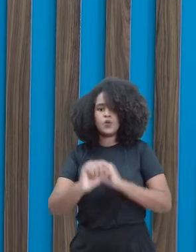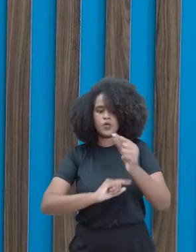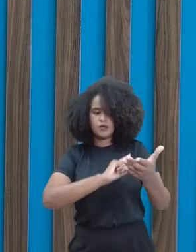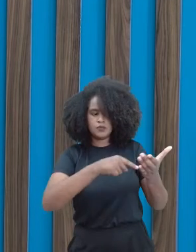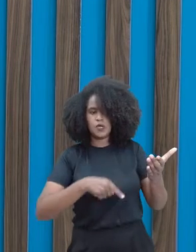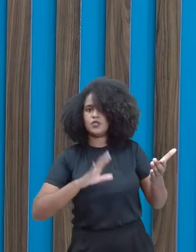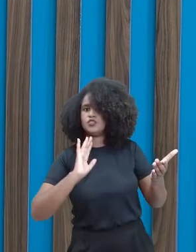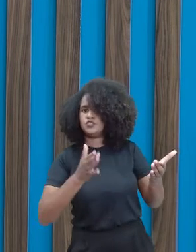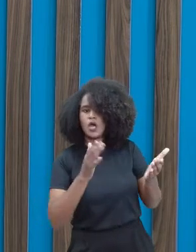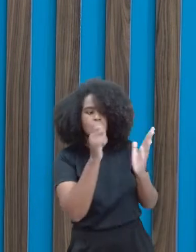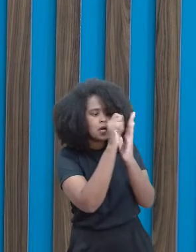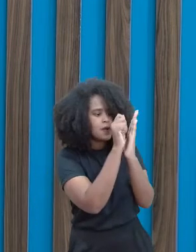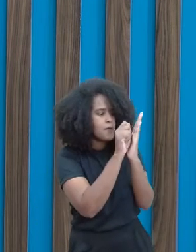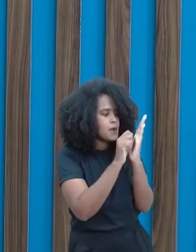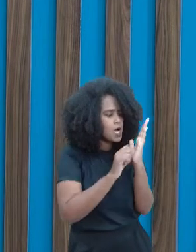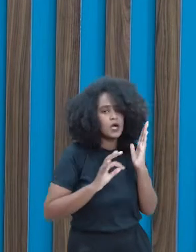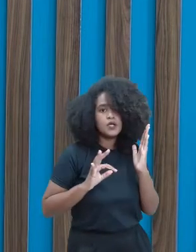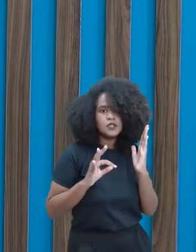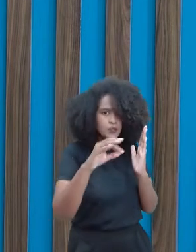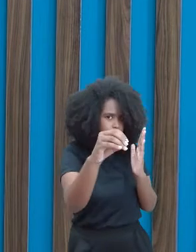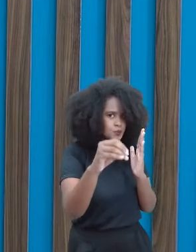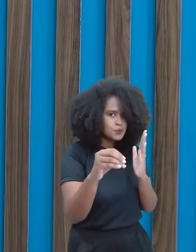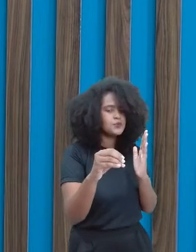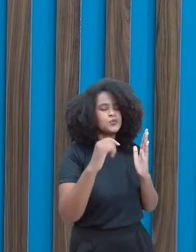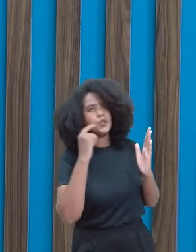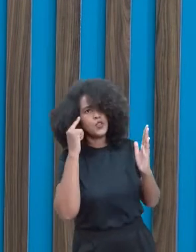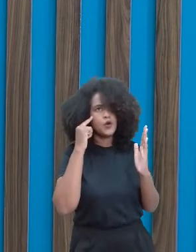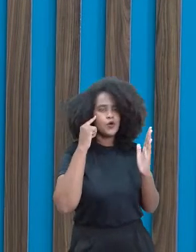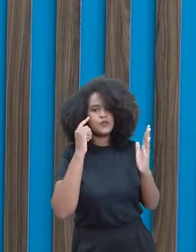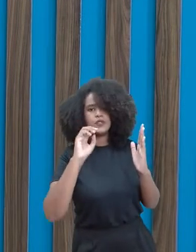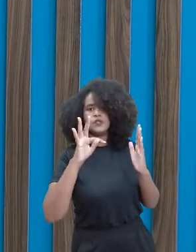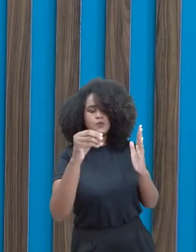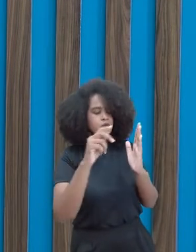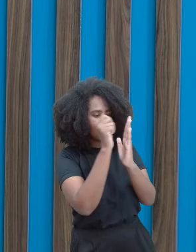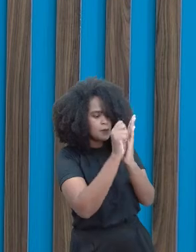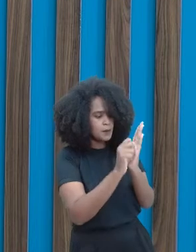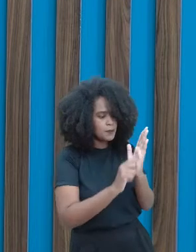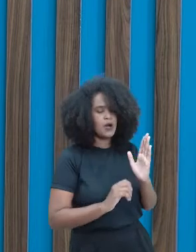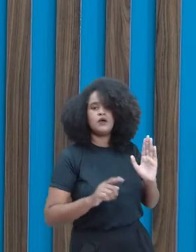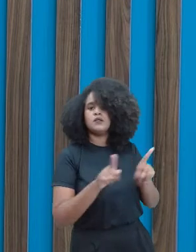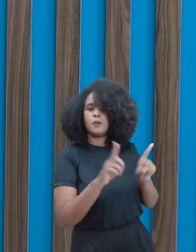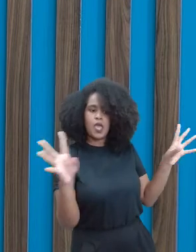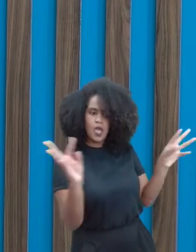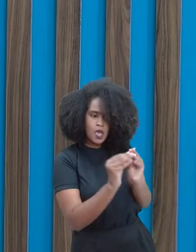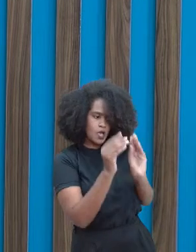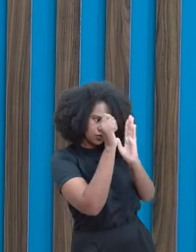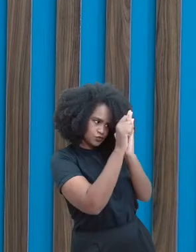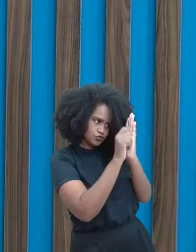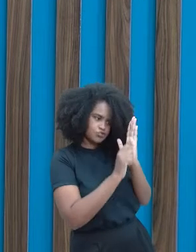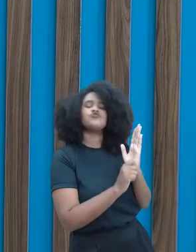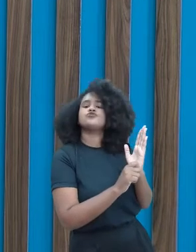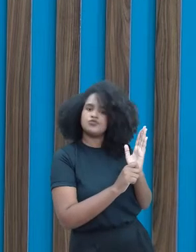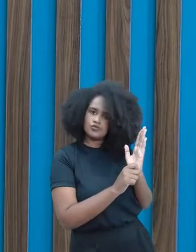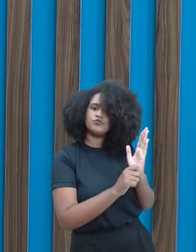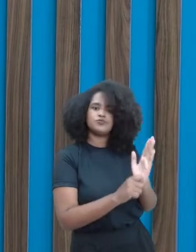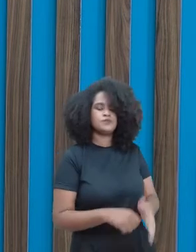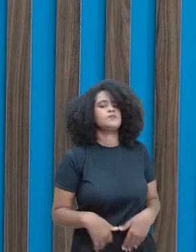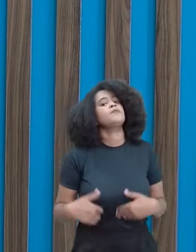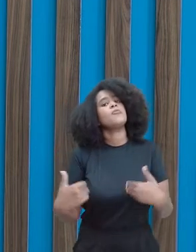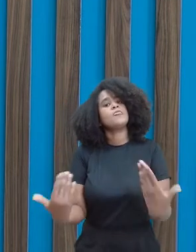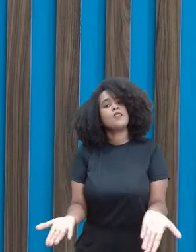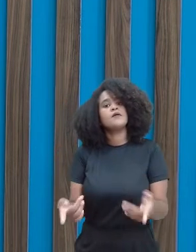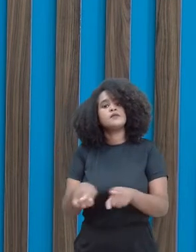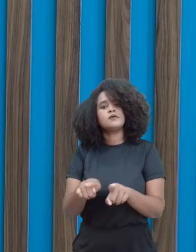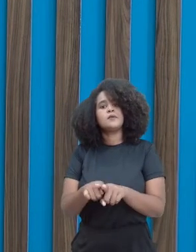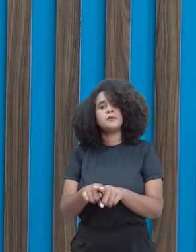já querendo anotar tudo aí, todas as dúvidas que tiver, anotar ou fazer um pequeno resumo de tudo que a gente está falando aqui. Então,